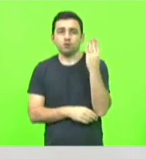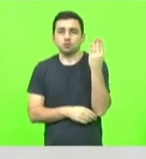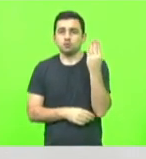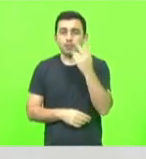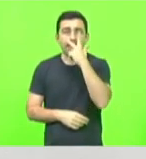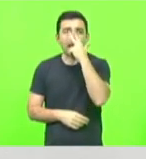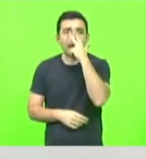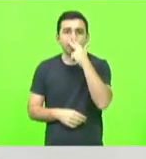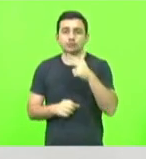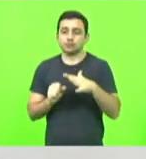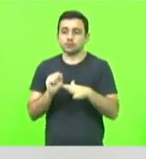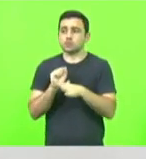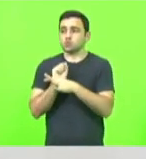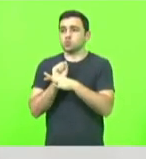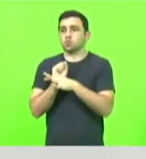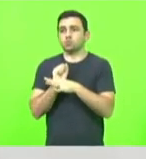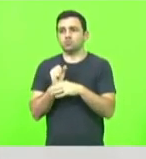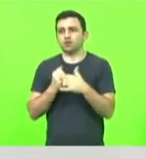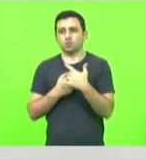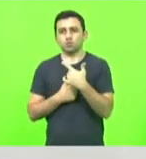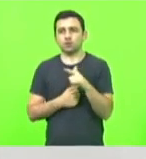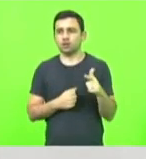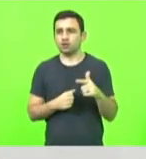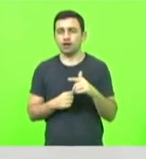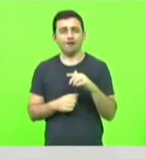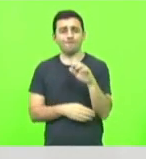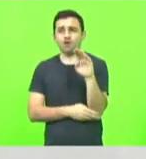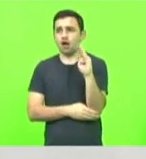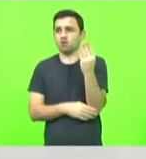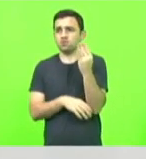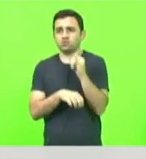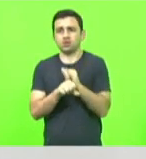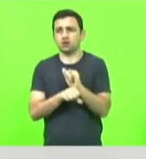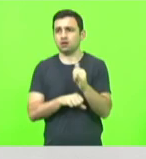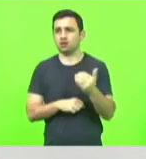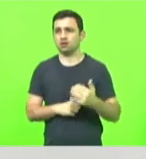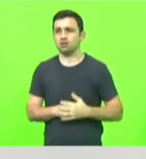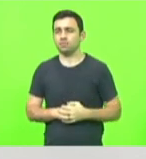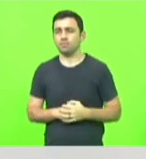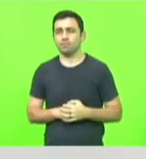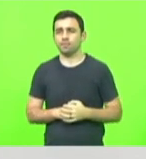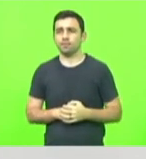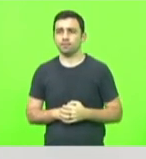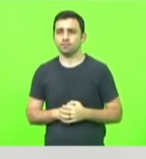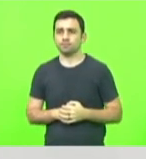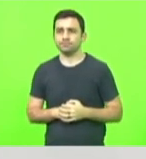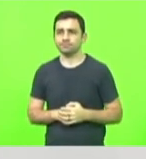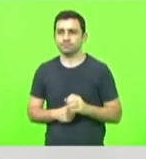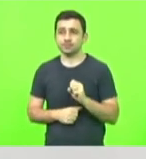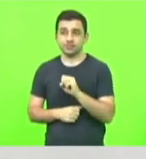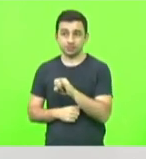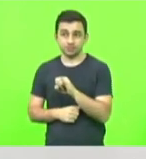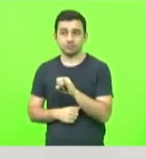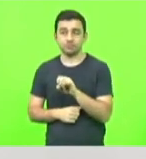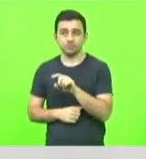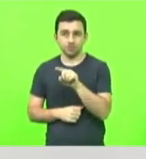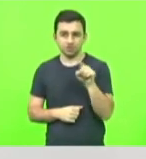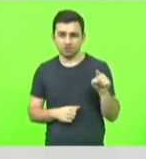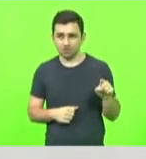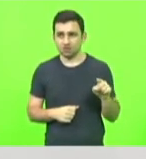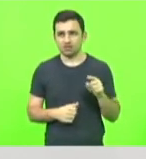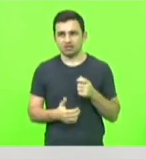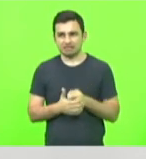segurança. É uma falsa sensação de segurança. Se você foi